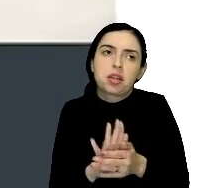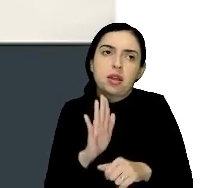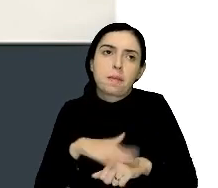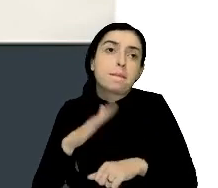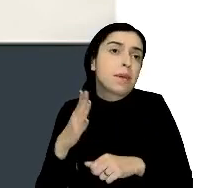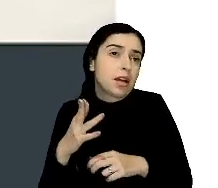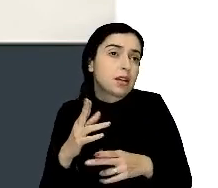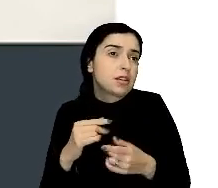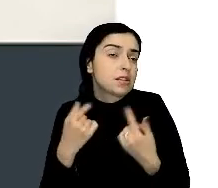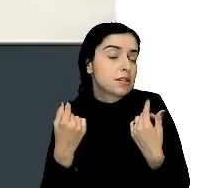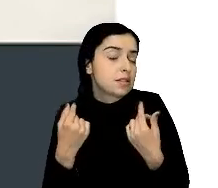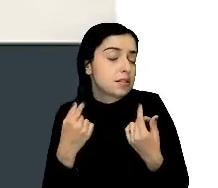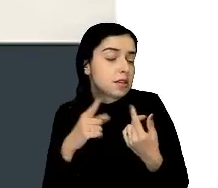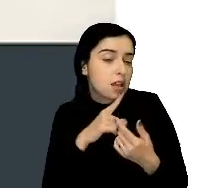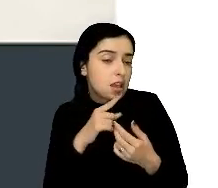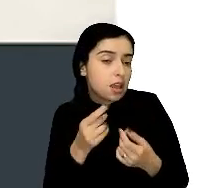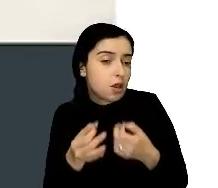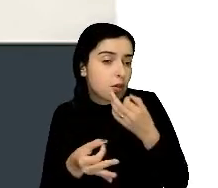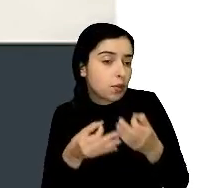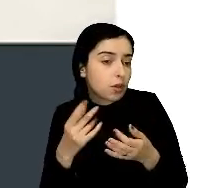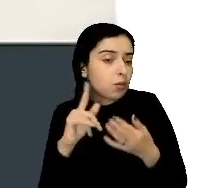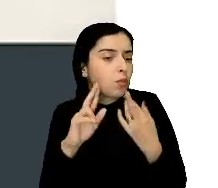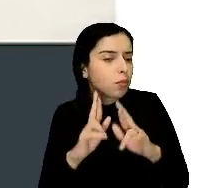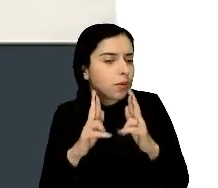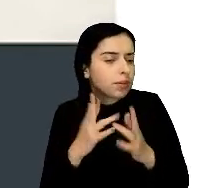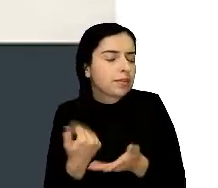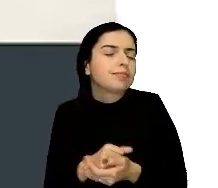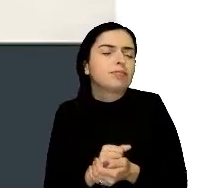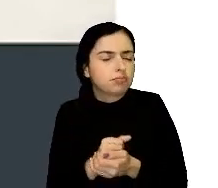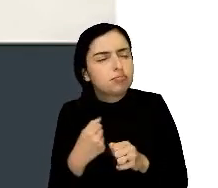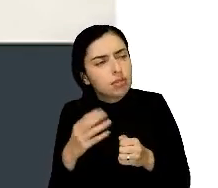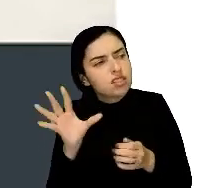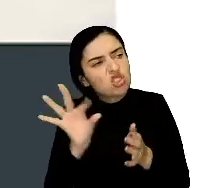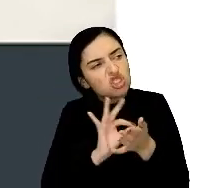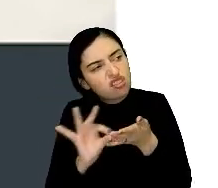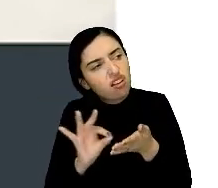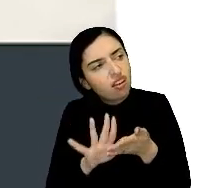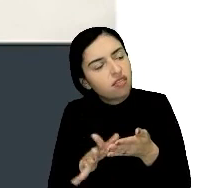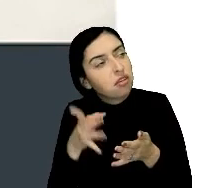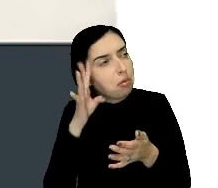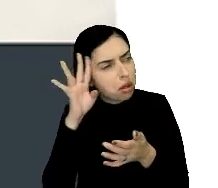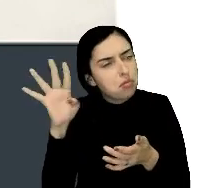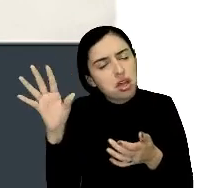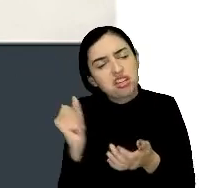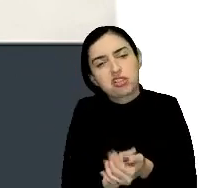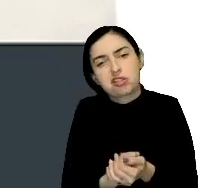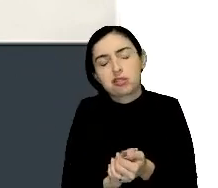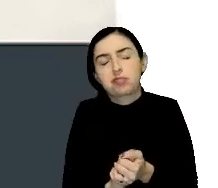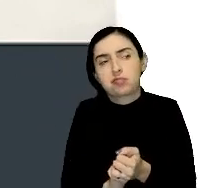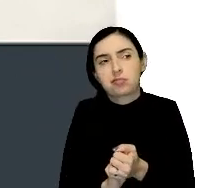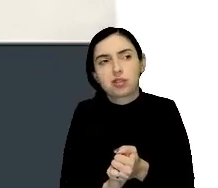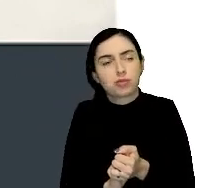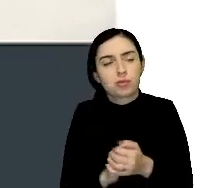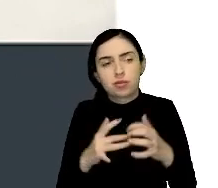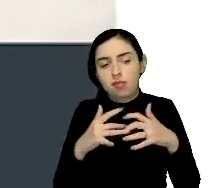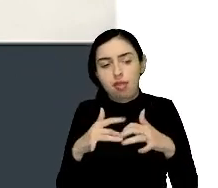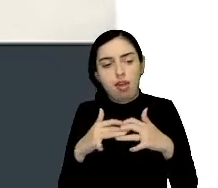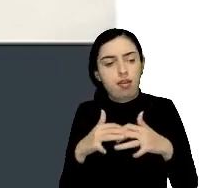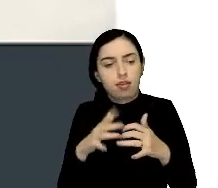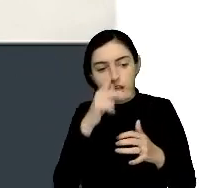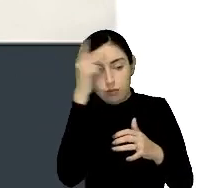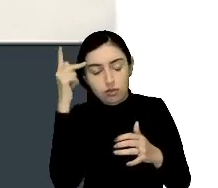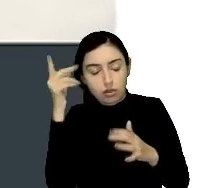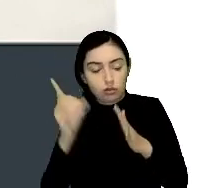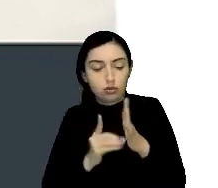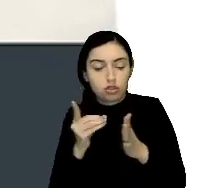de emprego. Mas põe aí. Fico imaginando como que saiu a cabeça do pessoal do direito que estava